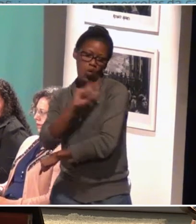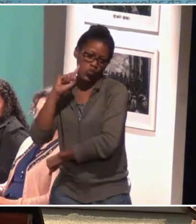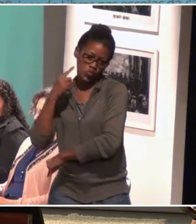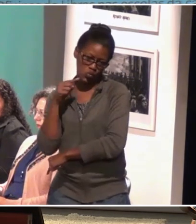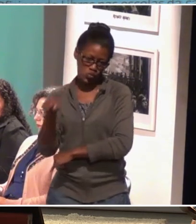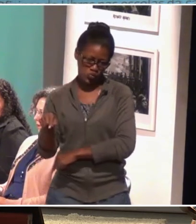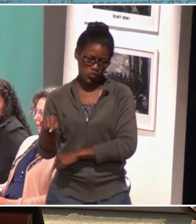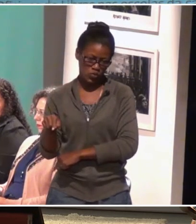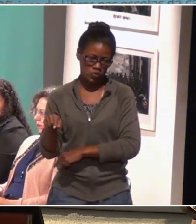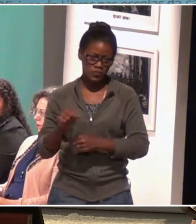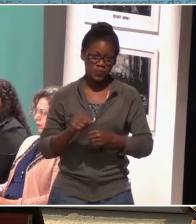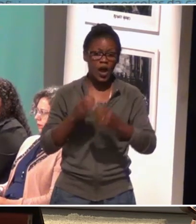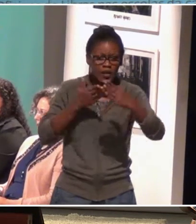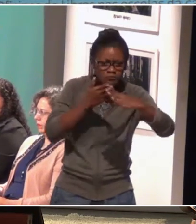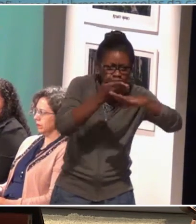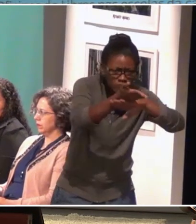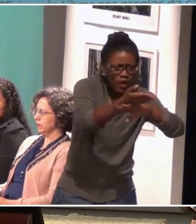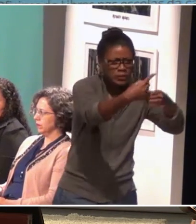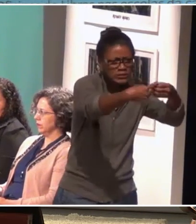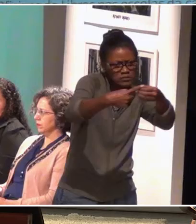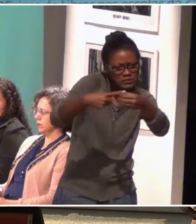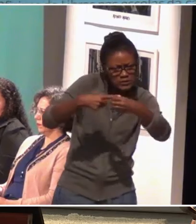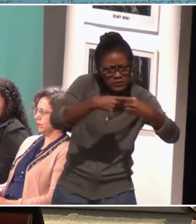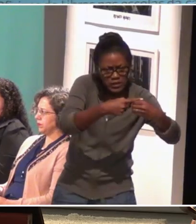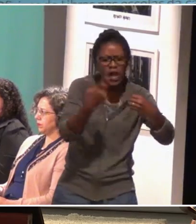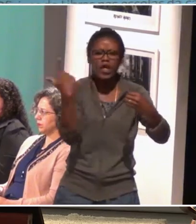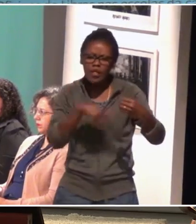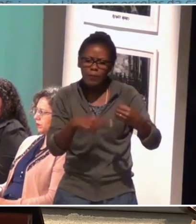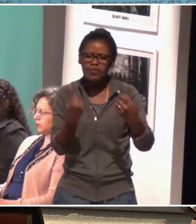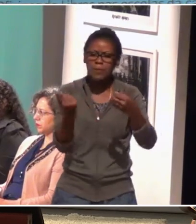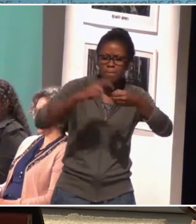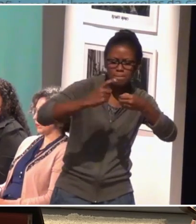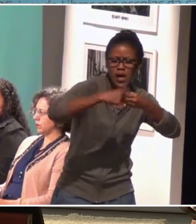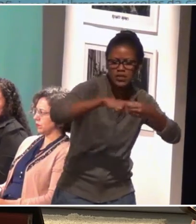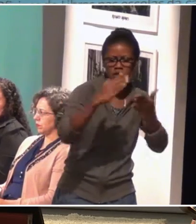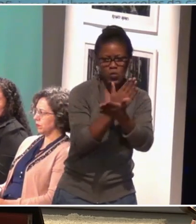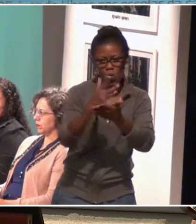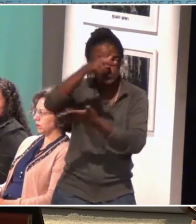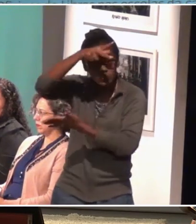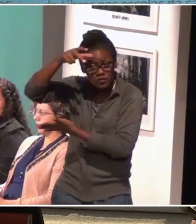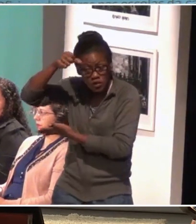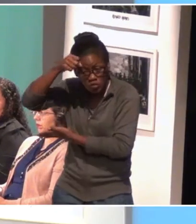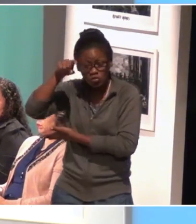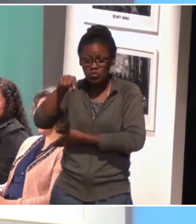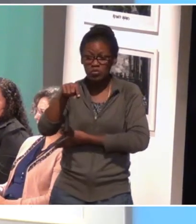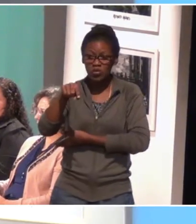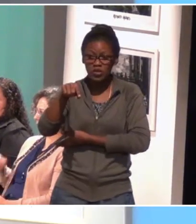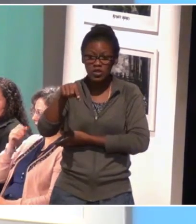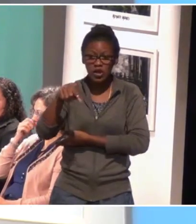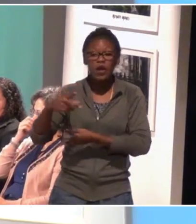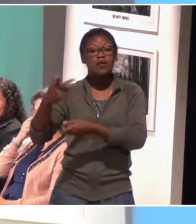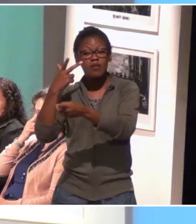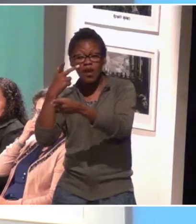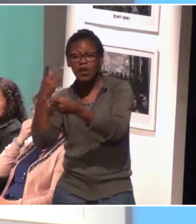que a gente vai para o interior, a gente consegue fazer parceria com alguns municípios, e aí ele consegue... Ele arca com